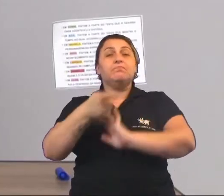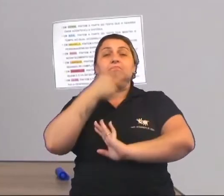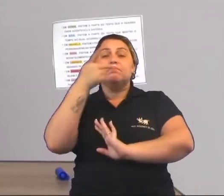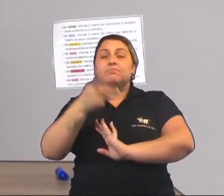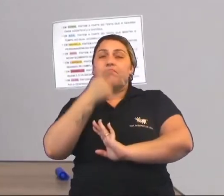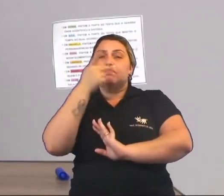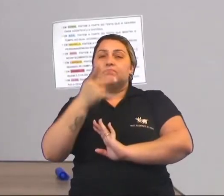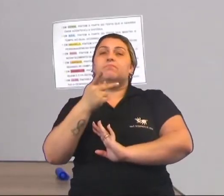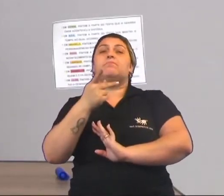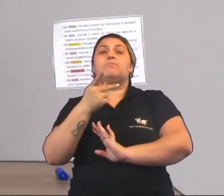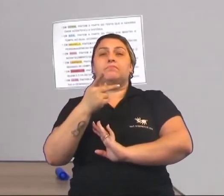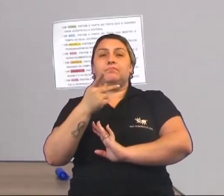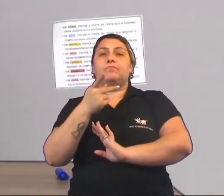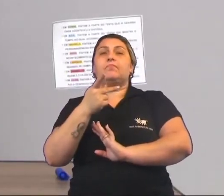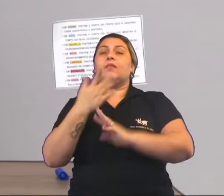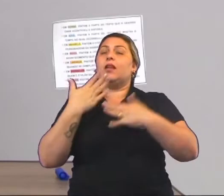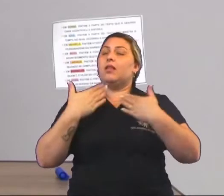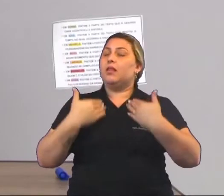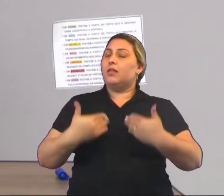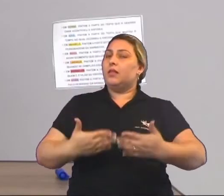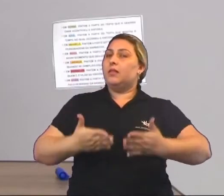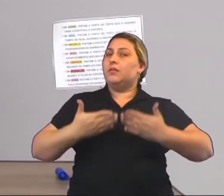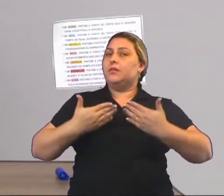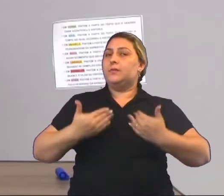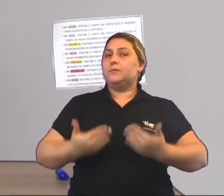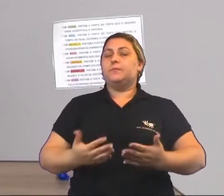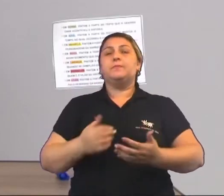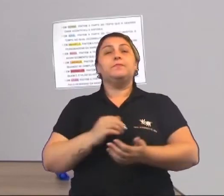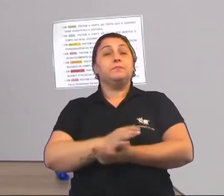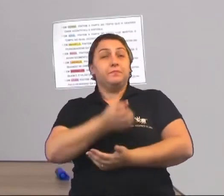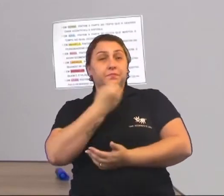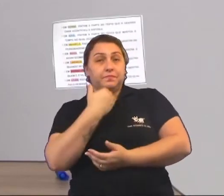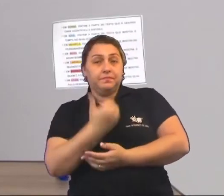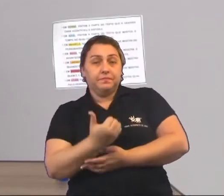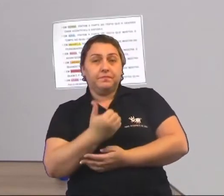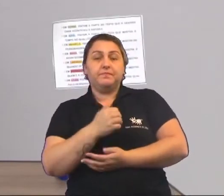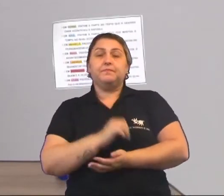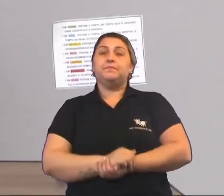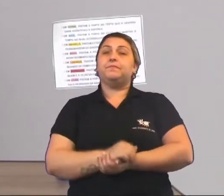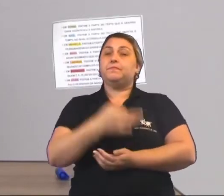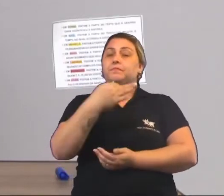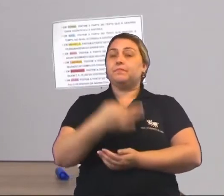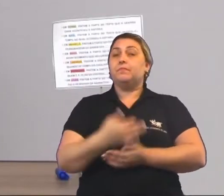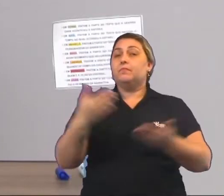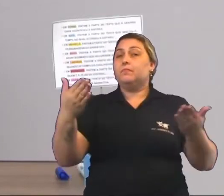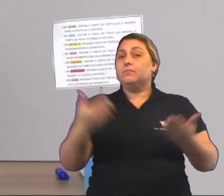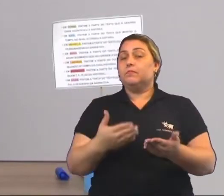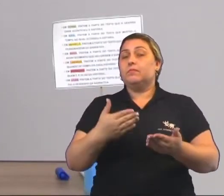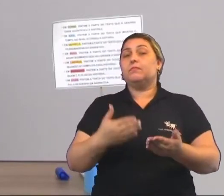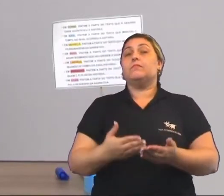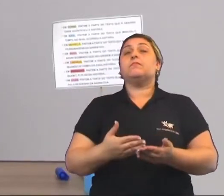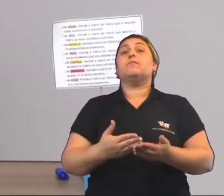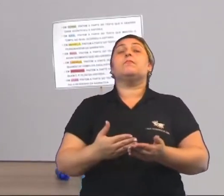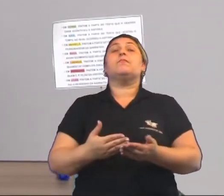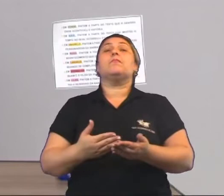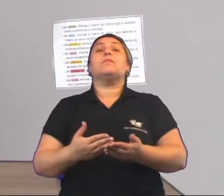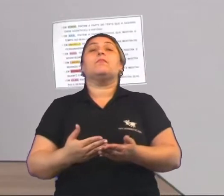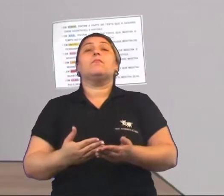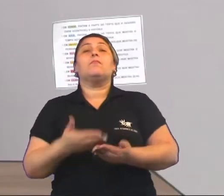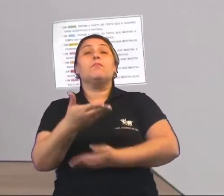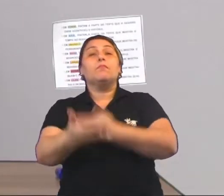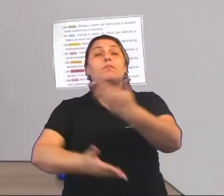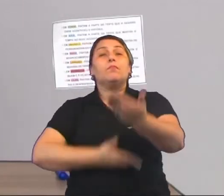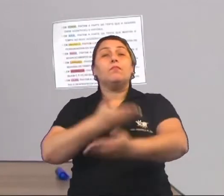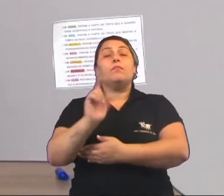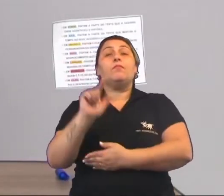falar sobre de uma forma mais suave, de uma forma mais leve? Tudo bem até aqui? Certinho. Agora eu quero compartilhar com